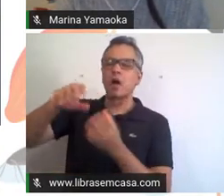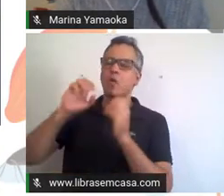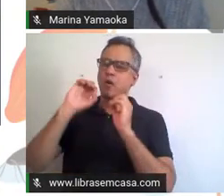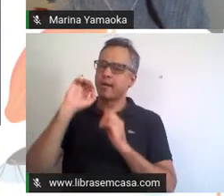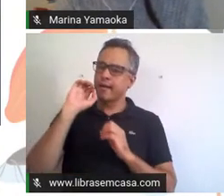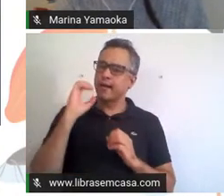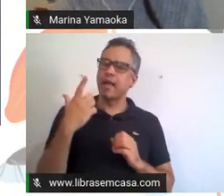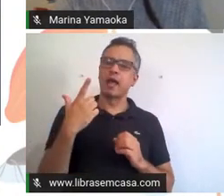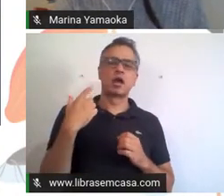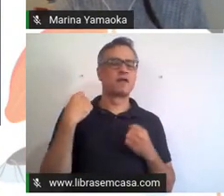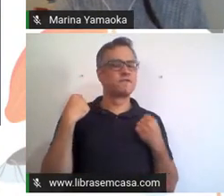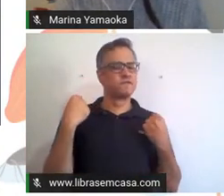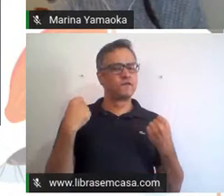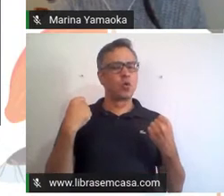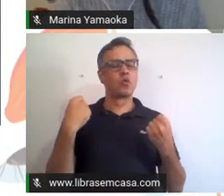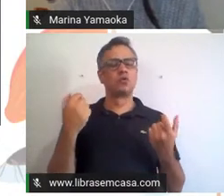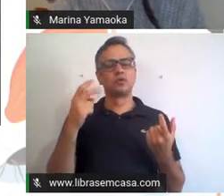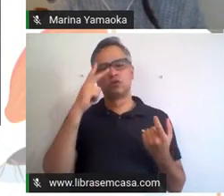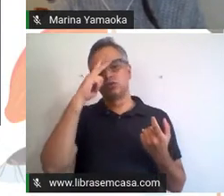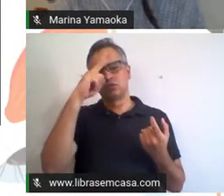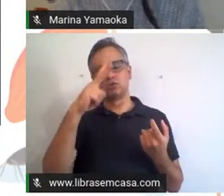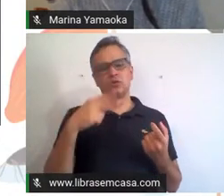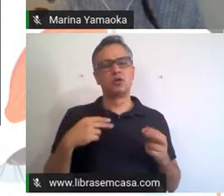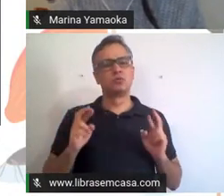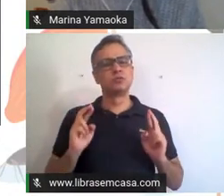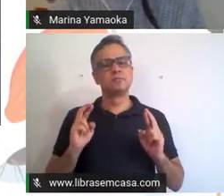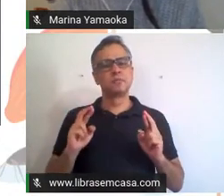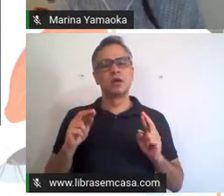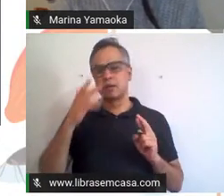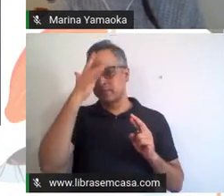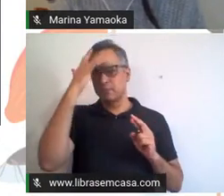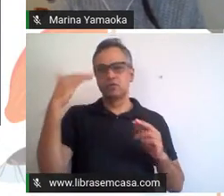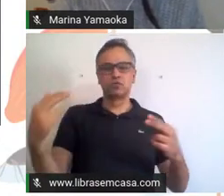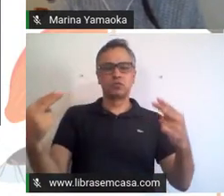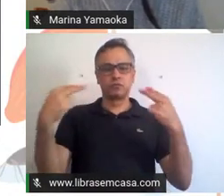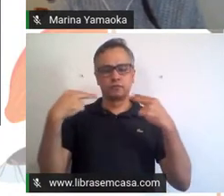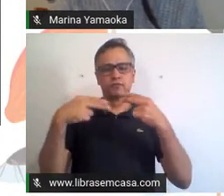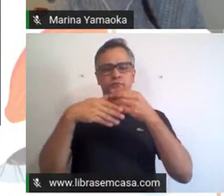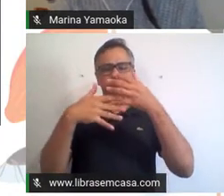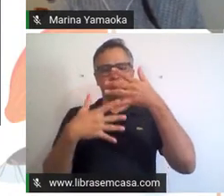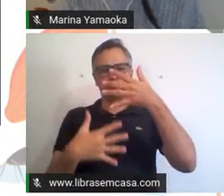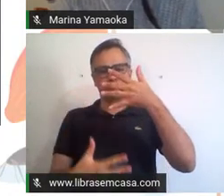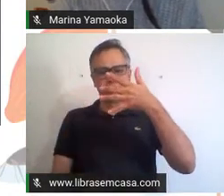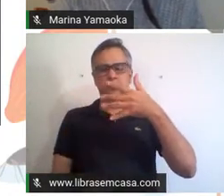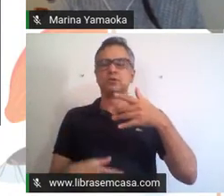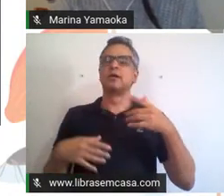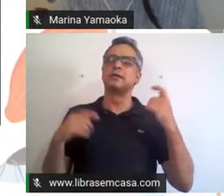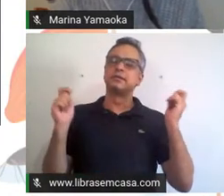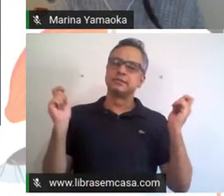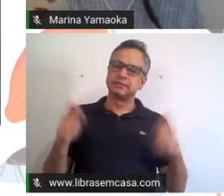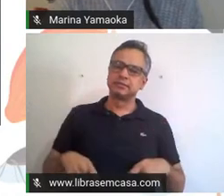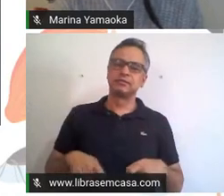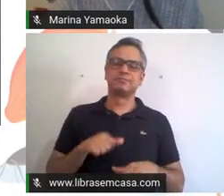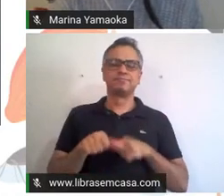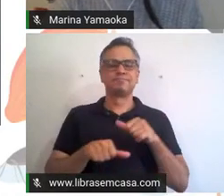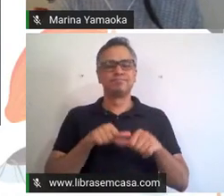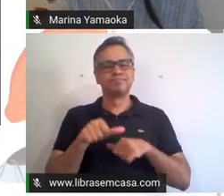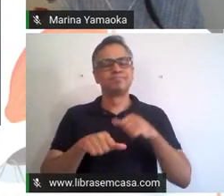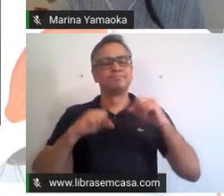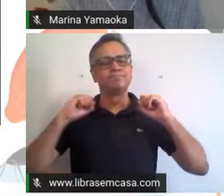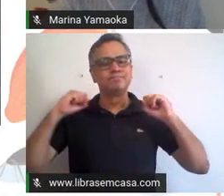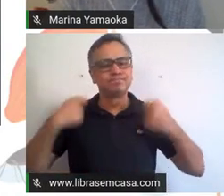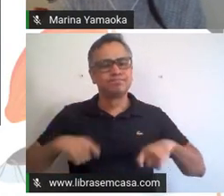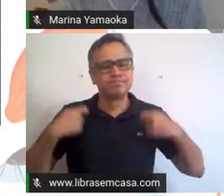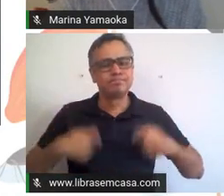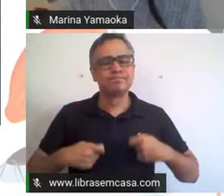muito forte. Espero que todo mundo que esteja nos vendo observaram que nós temos que mudar não só o nosso sistema